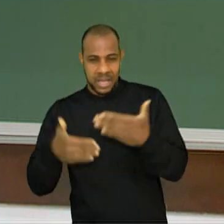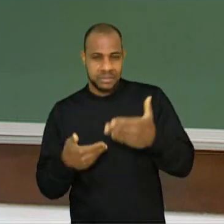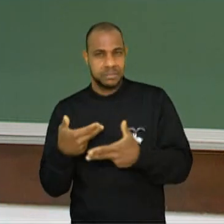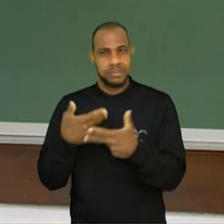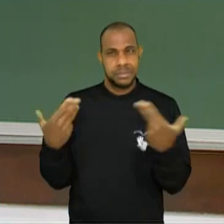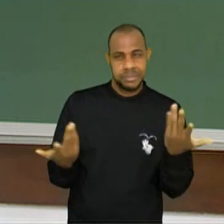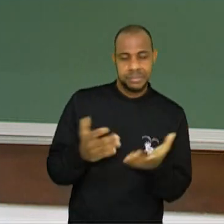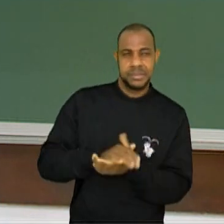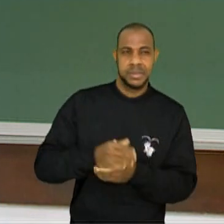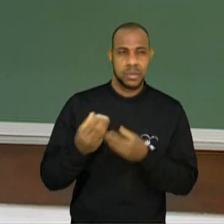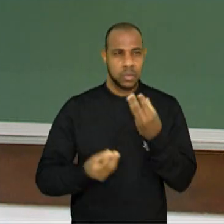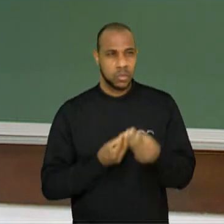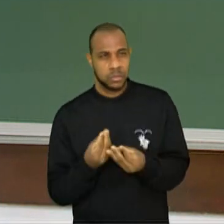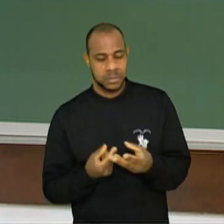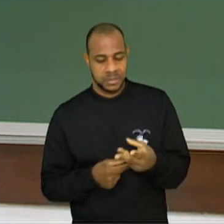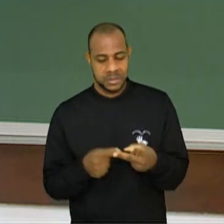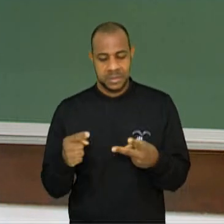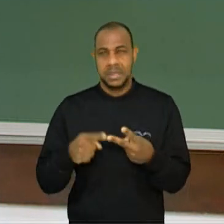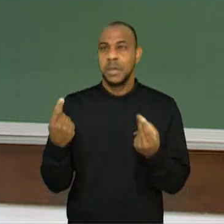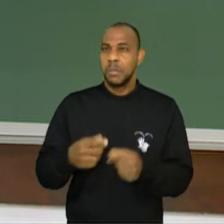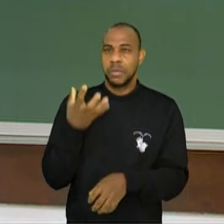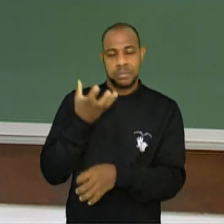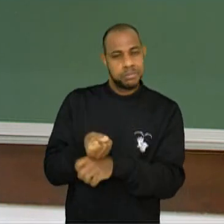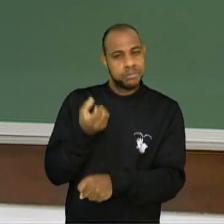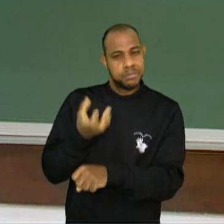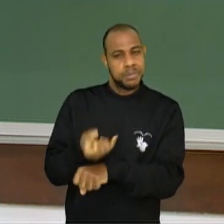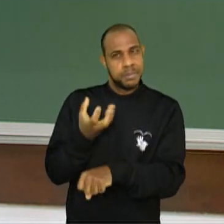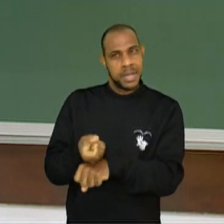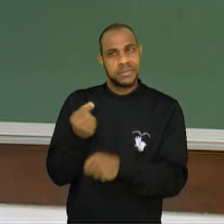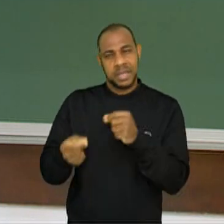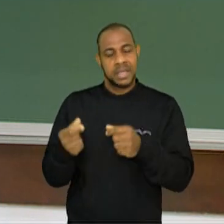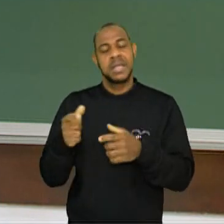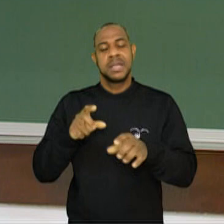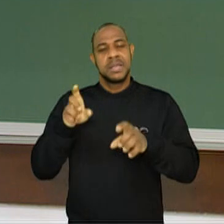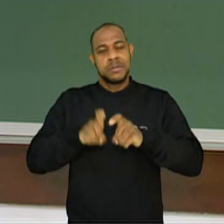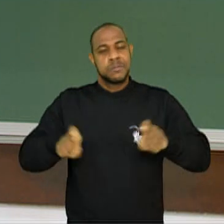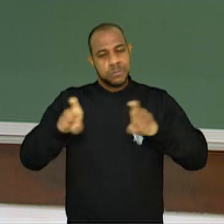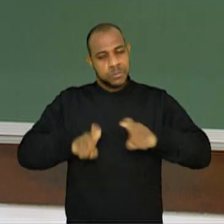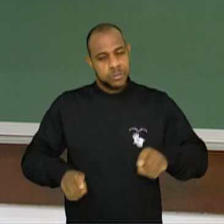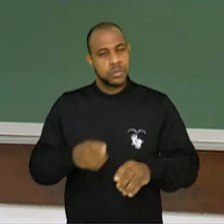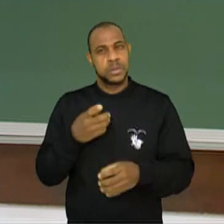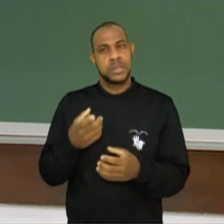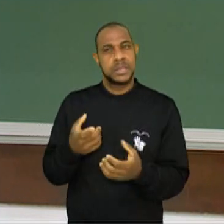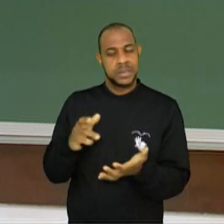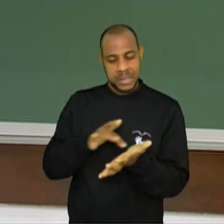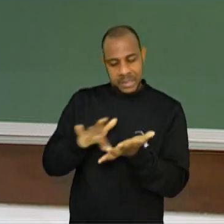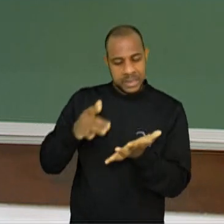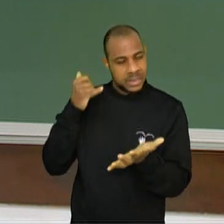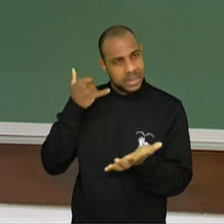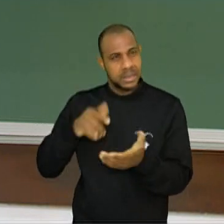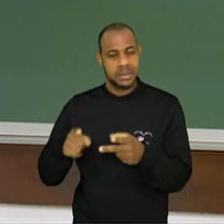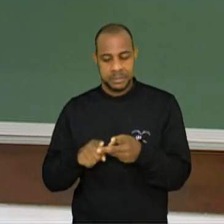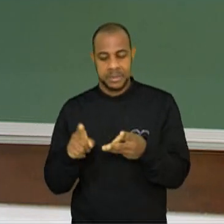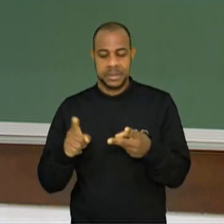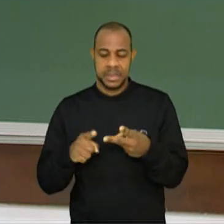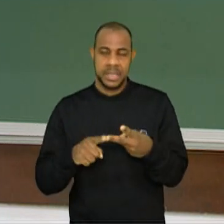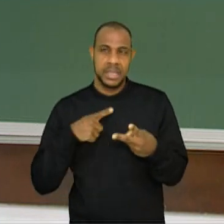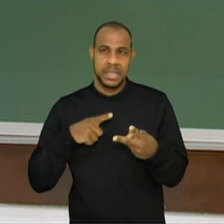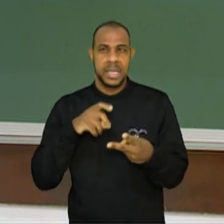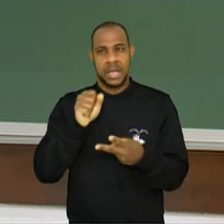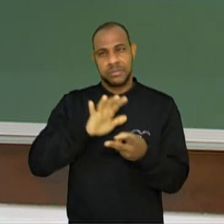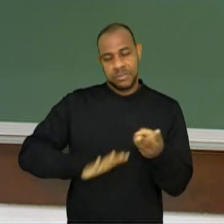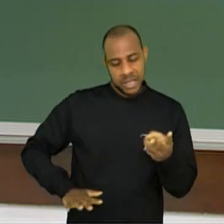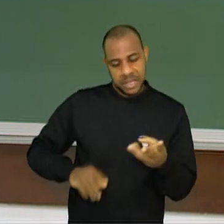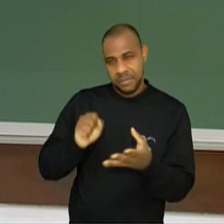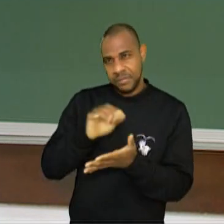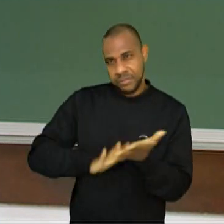da aprendizagem, que você pode baixar aí no celular, no computador, você pode estudar isso em casa. Você tem também os exercícios, que são